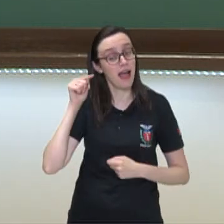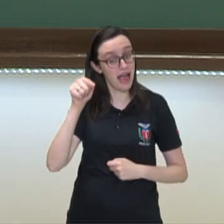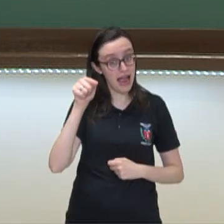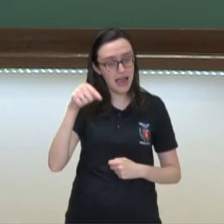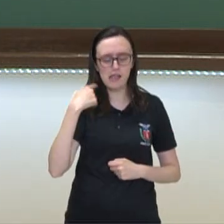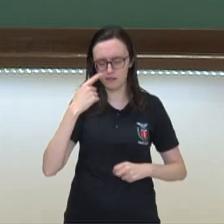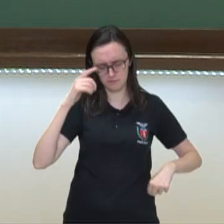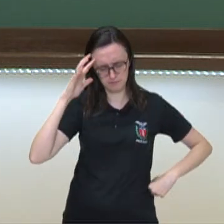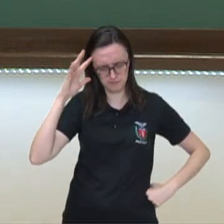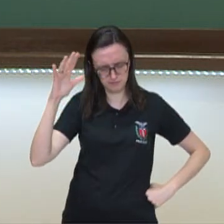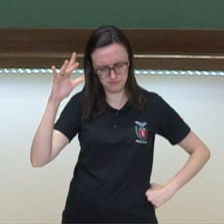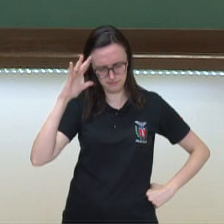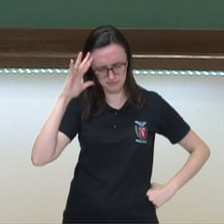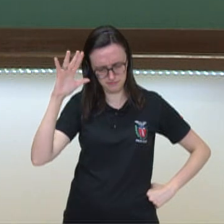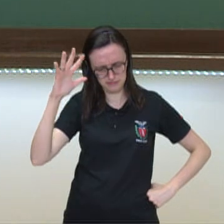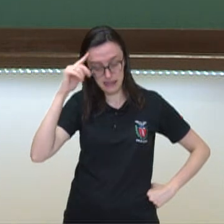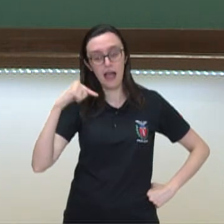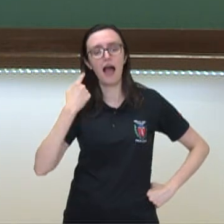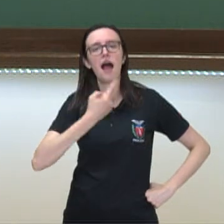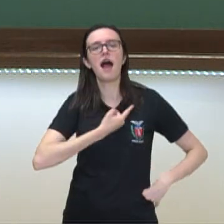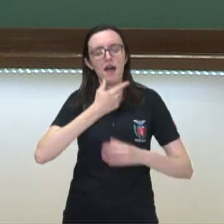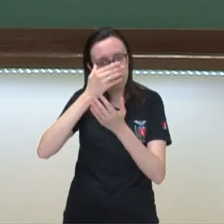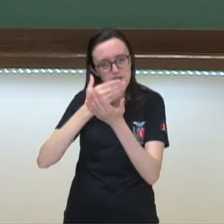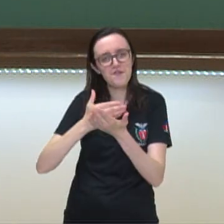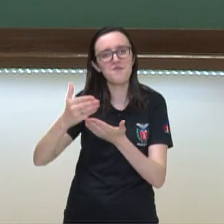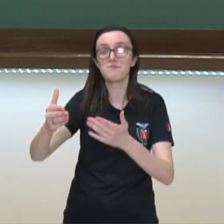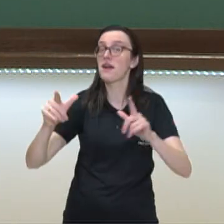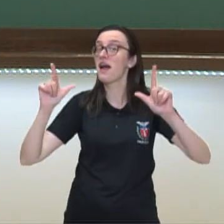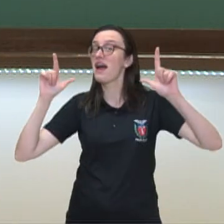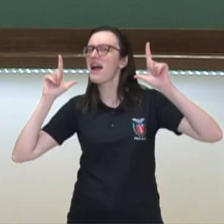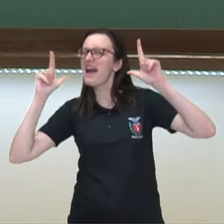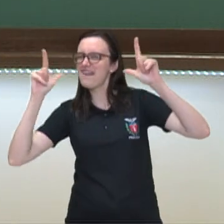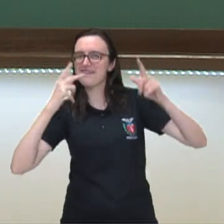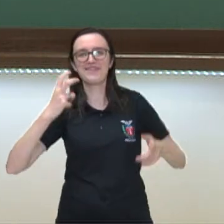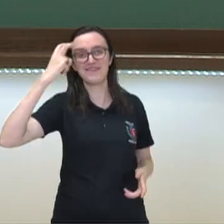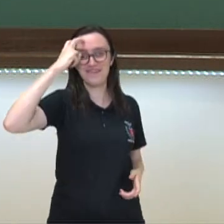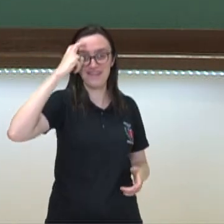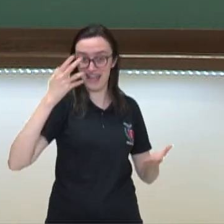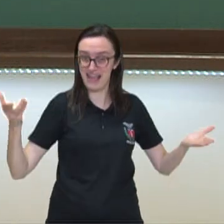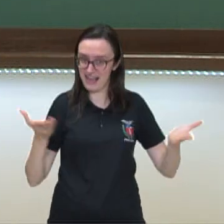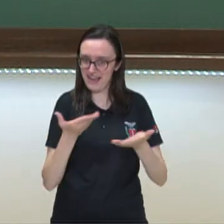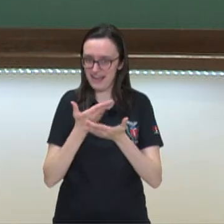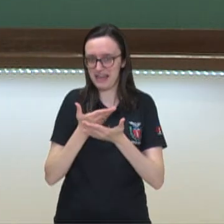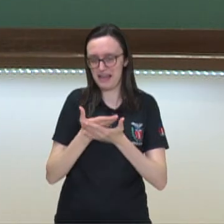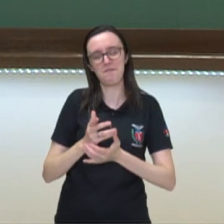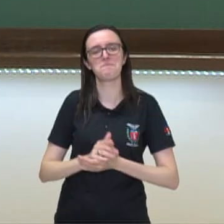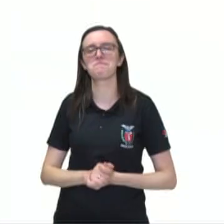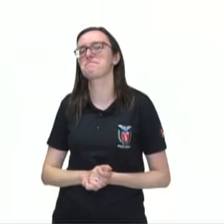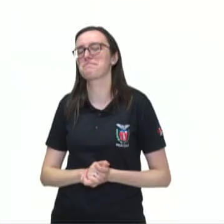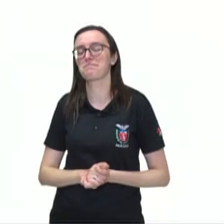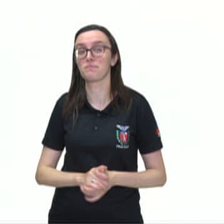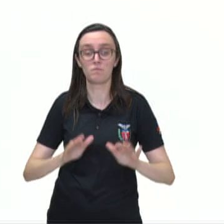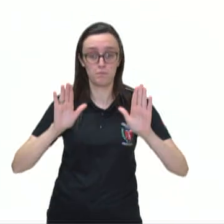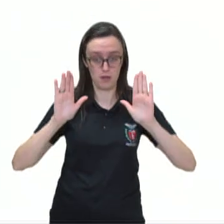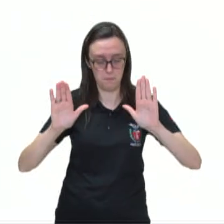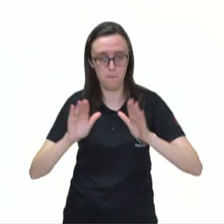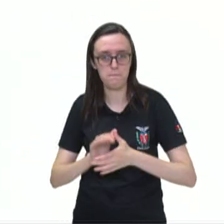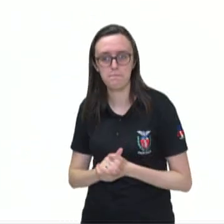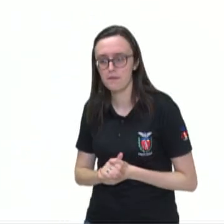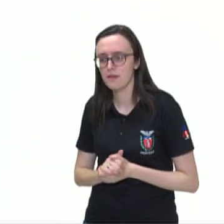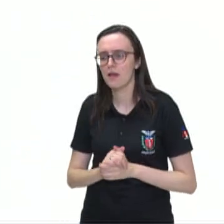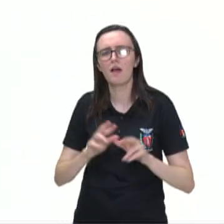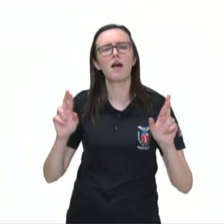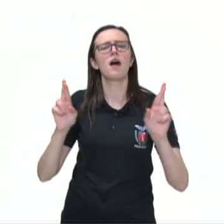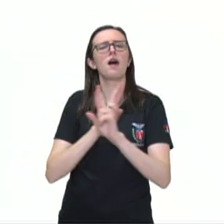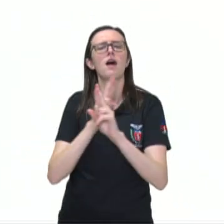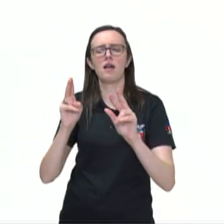essas reflexões, que nós começamos a nossa aventura cultural da aula de hoje. Bom, qual a relação